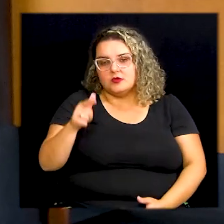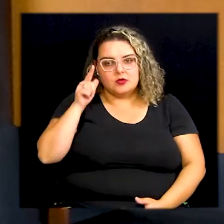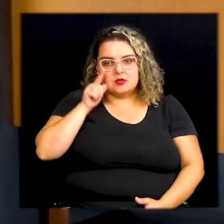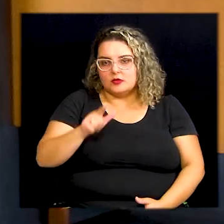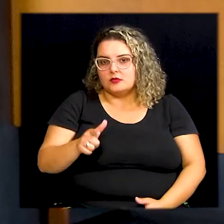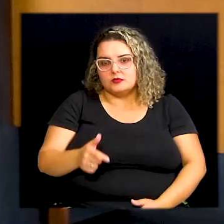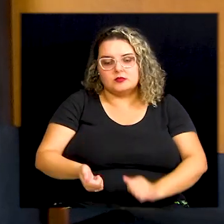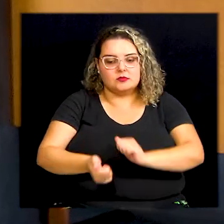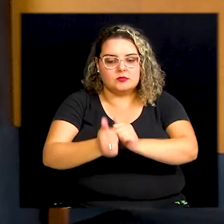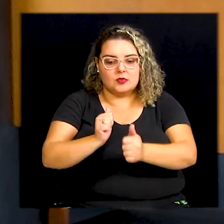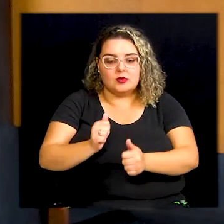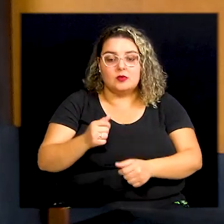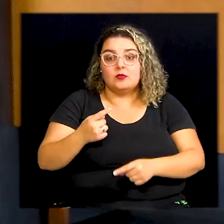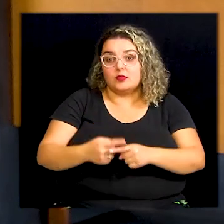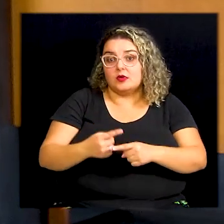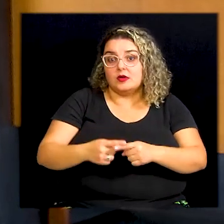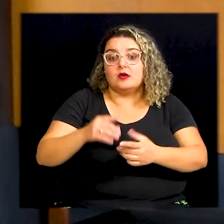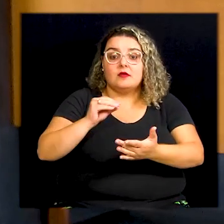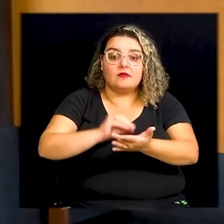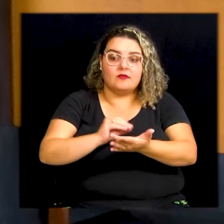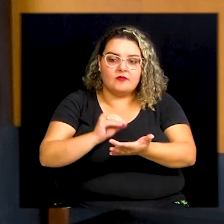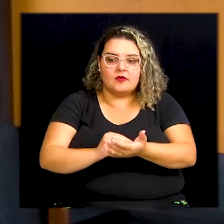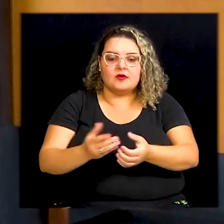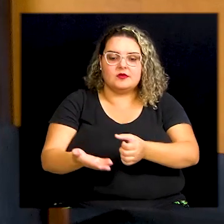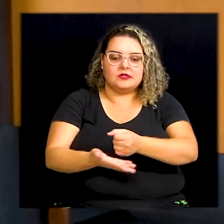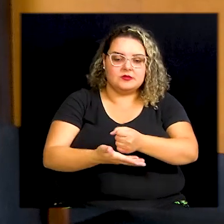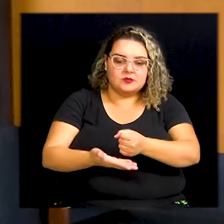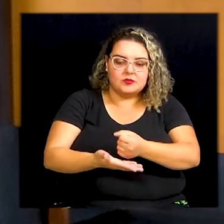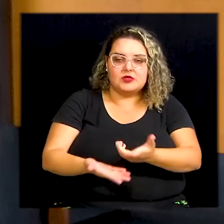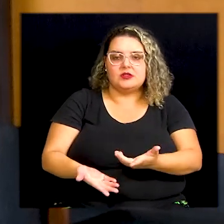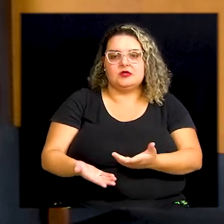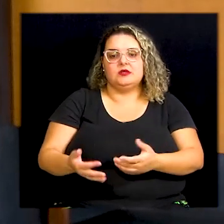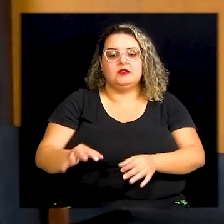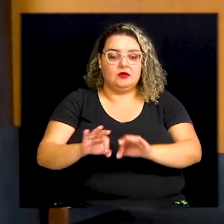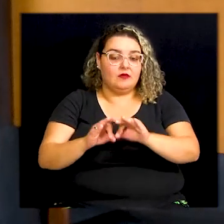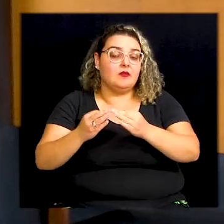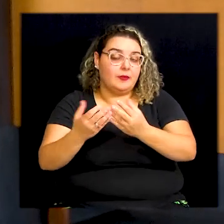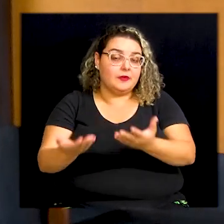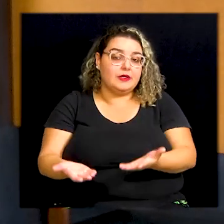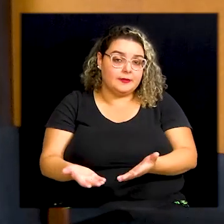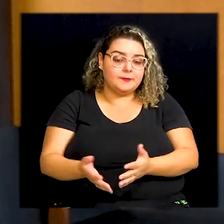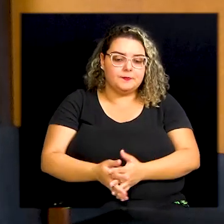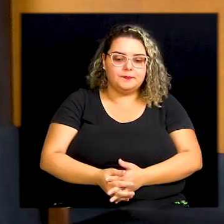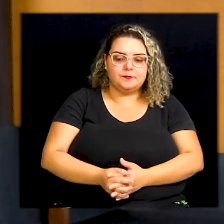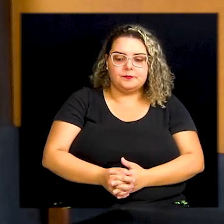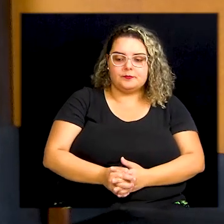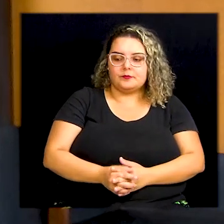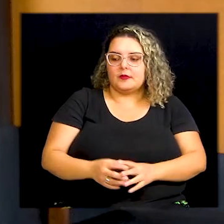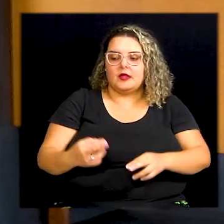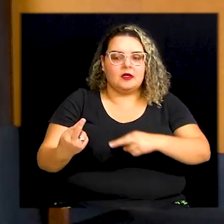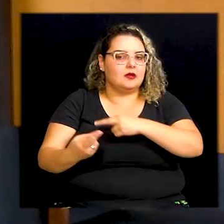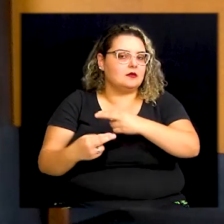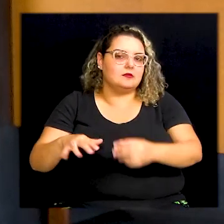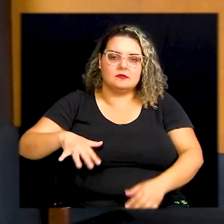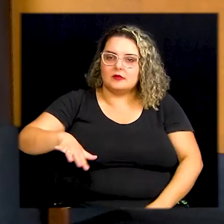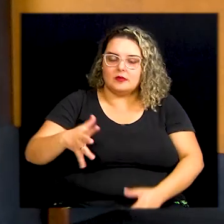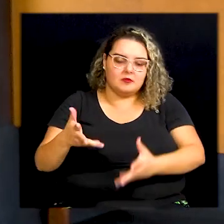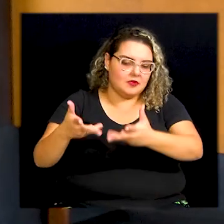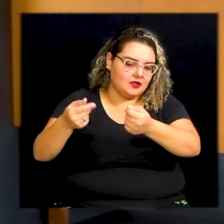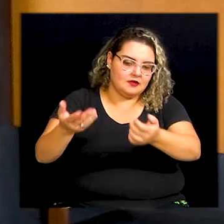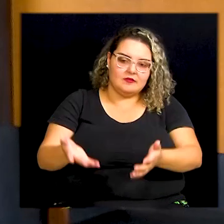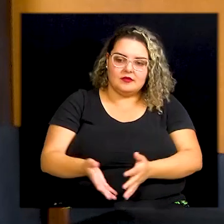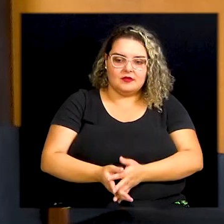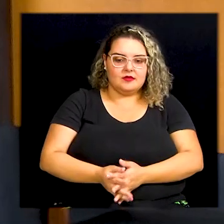não conseguem ser atletas por conta dessa falta de base, né, da família. E, cara, a relação com eles é incrível,